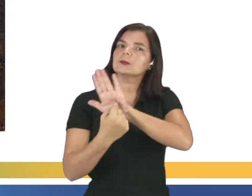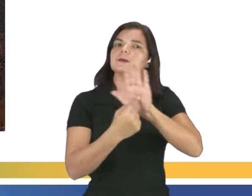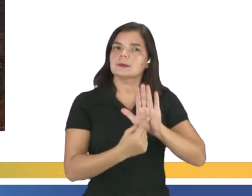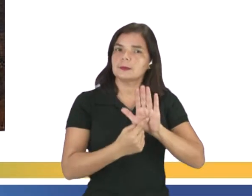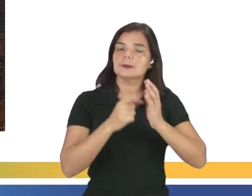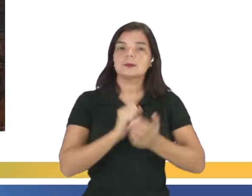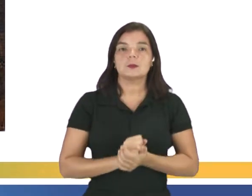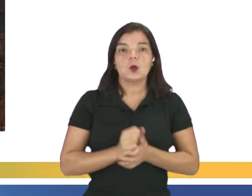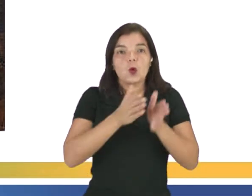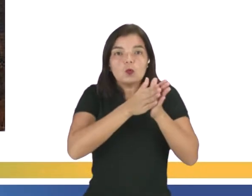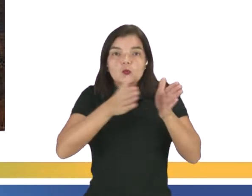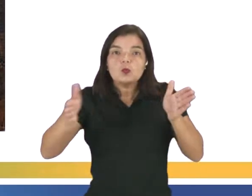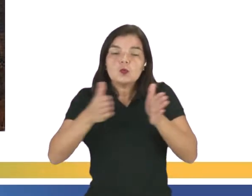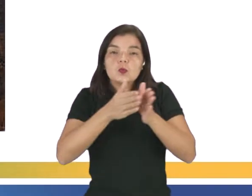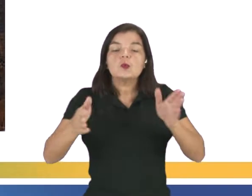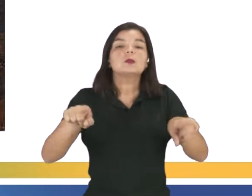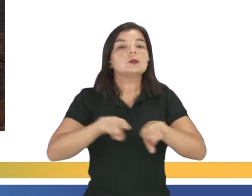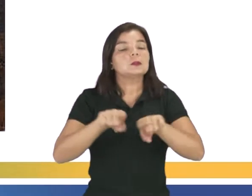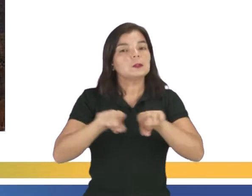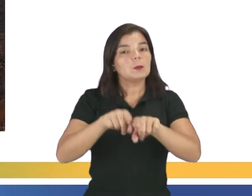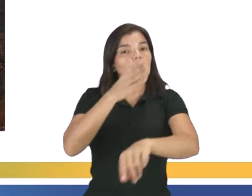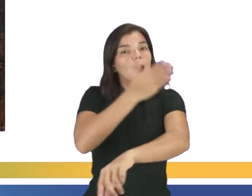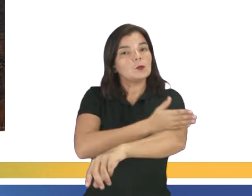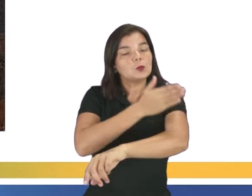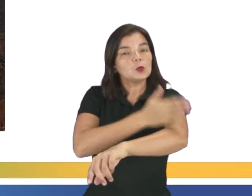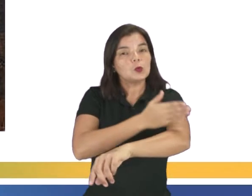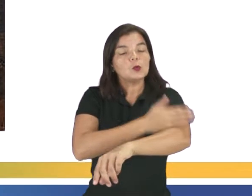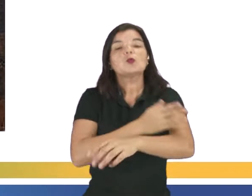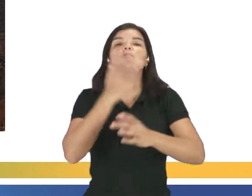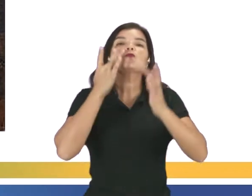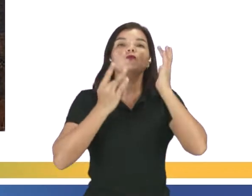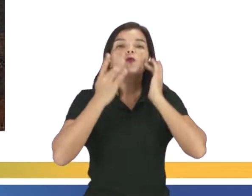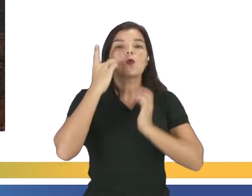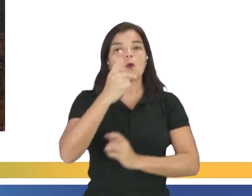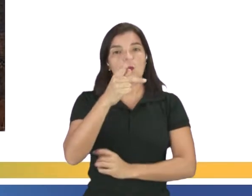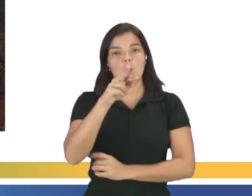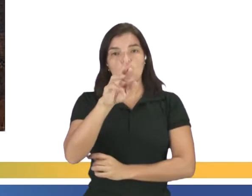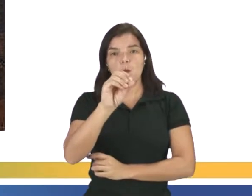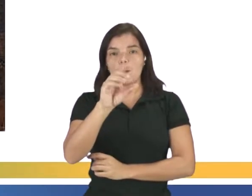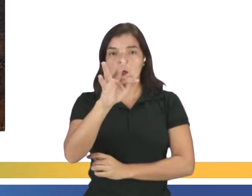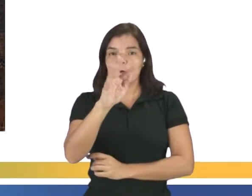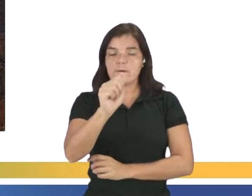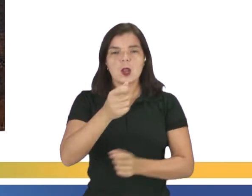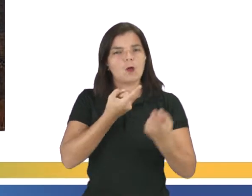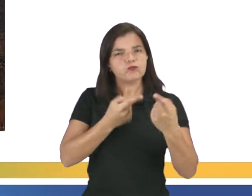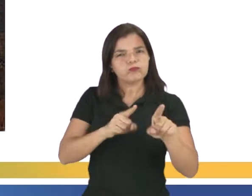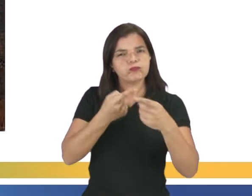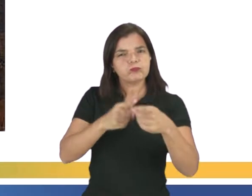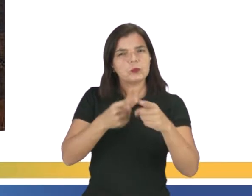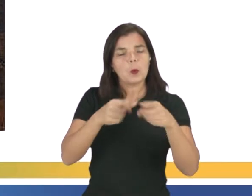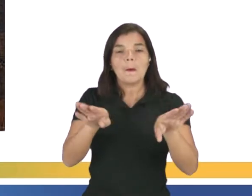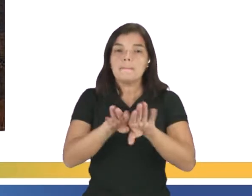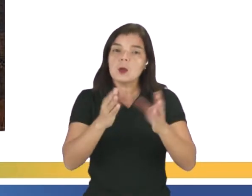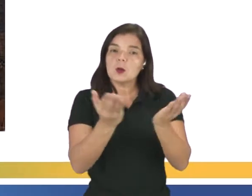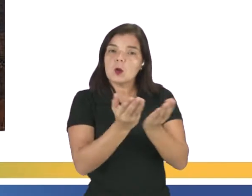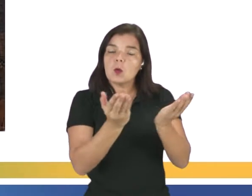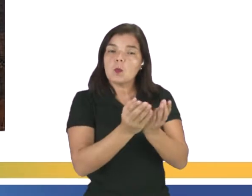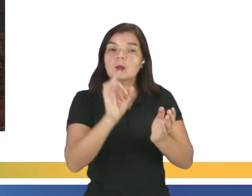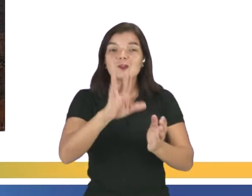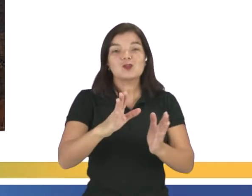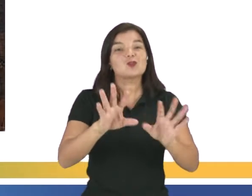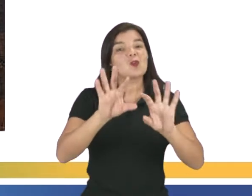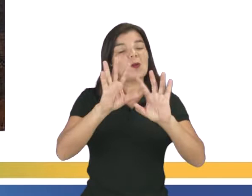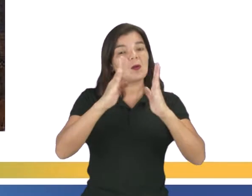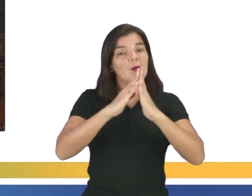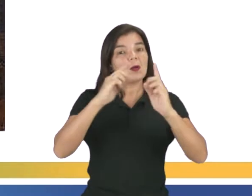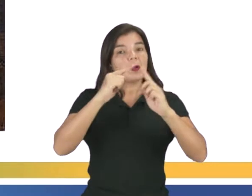apresentações. Durante a Idade Média, o teatro profano era perseguido pelo cristianismo, havendo permissão da igreja